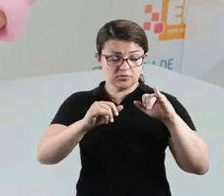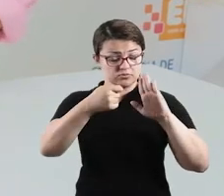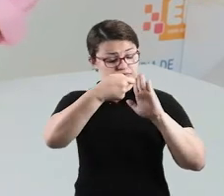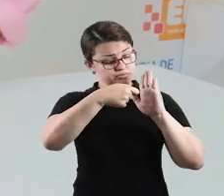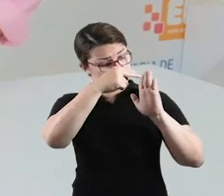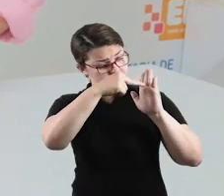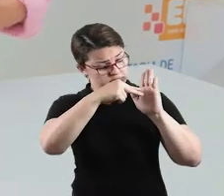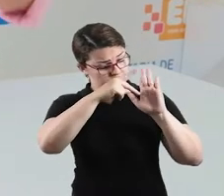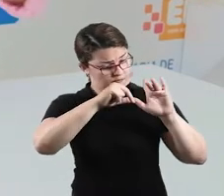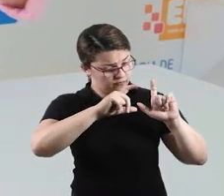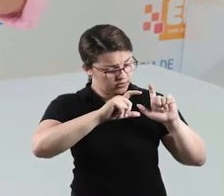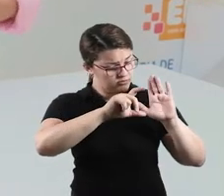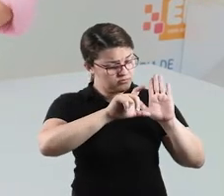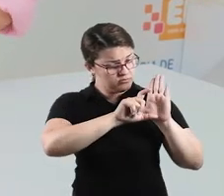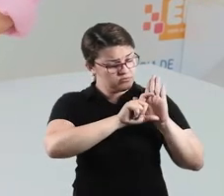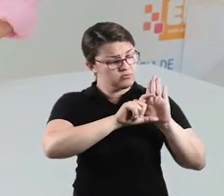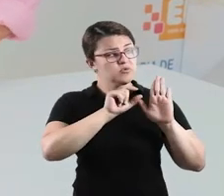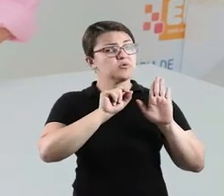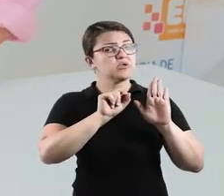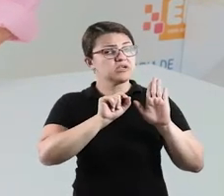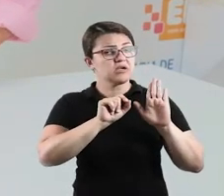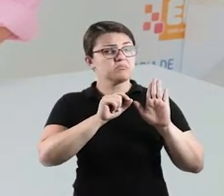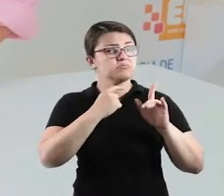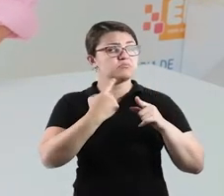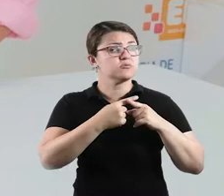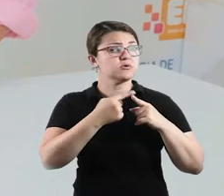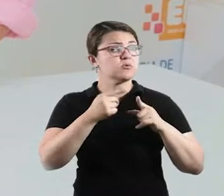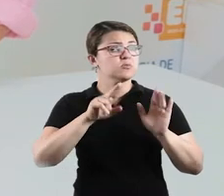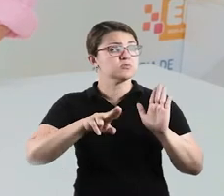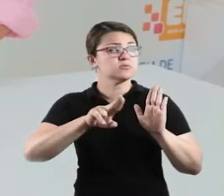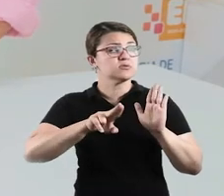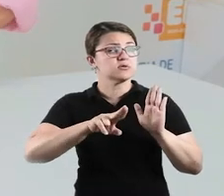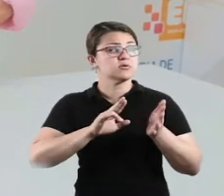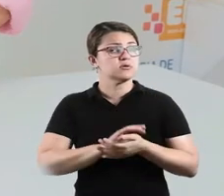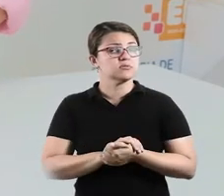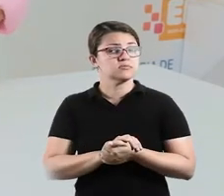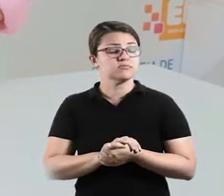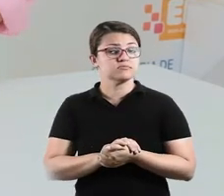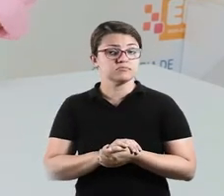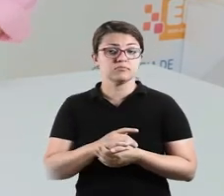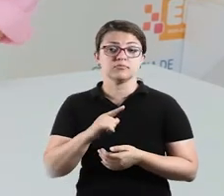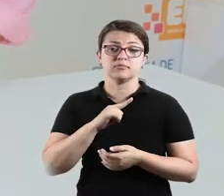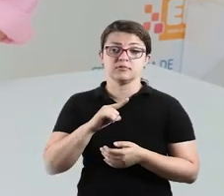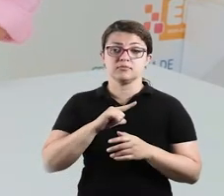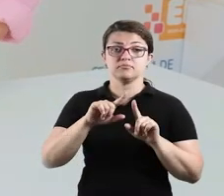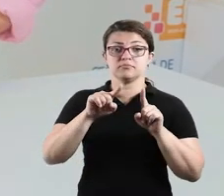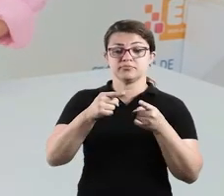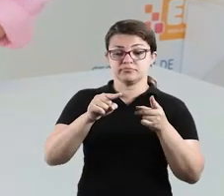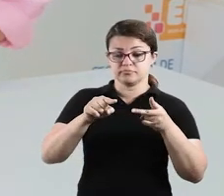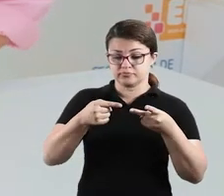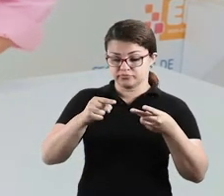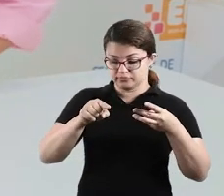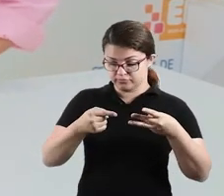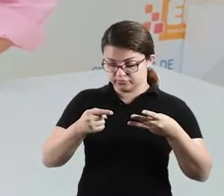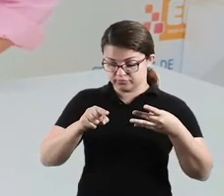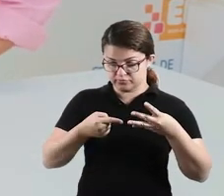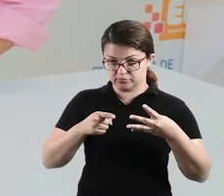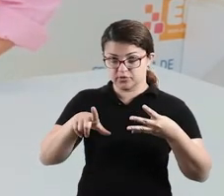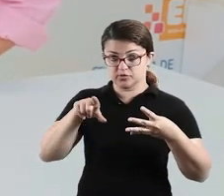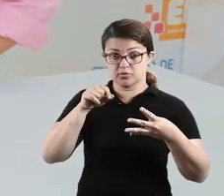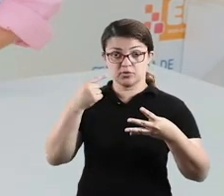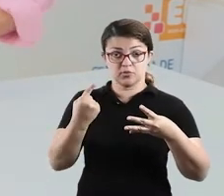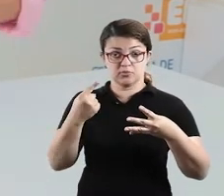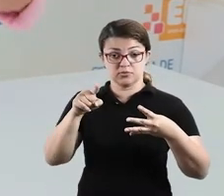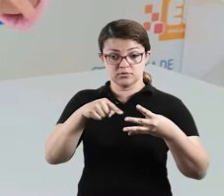é... E aí vem as questões para você ler e marcar qual que é a